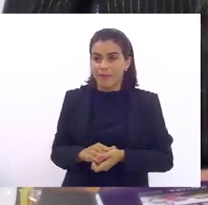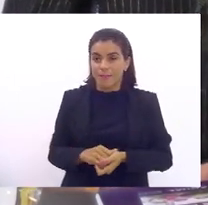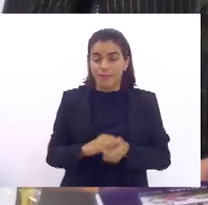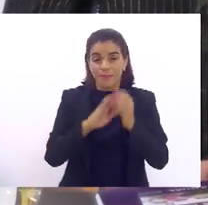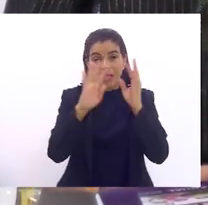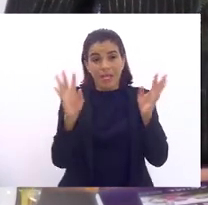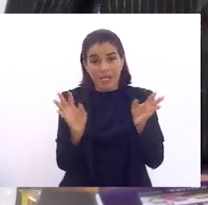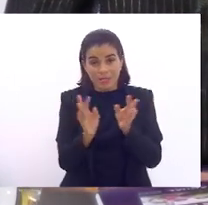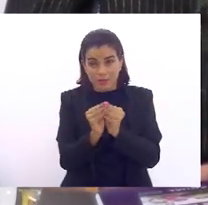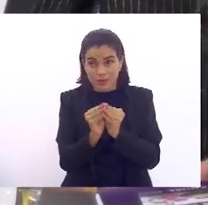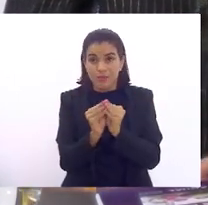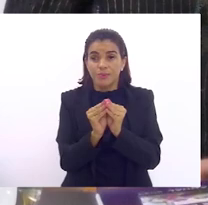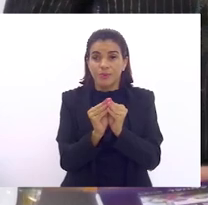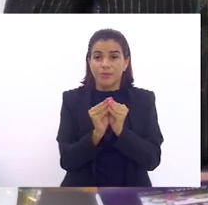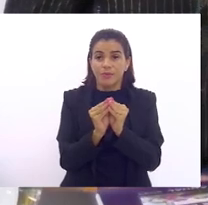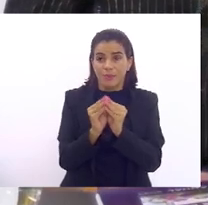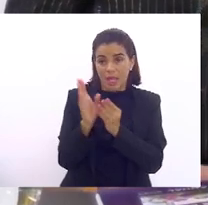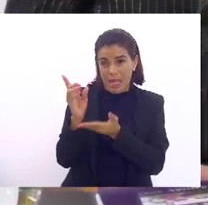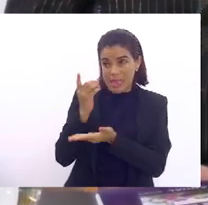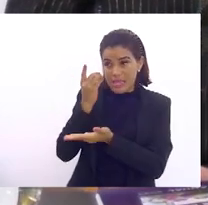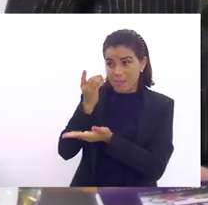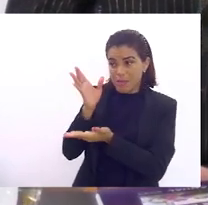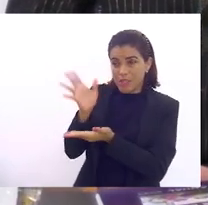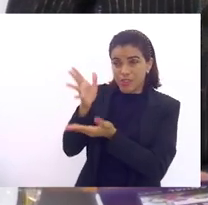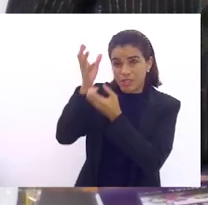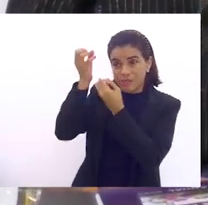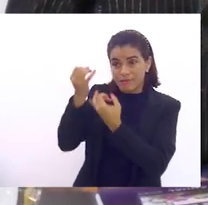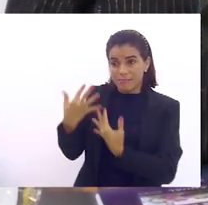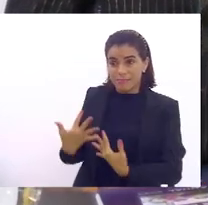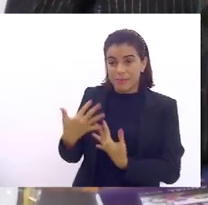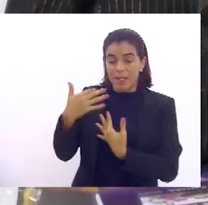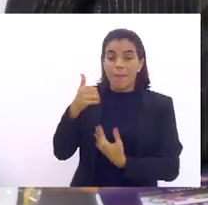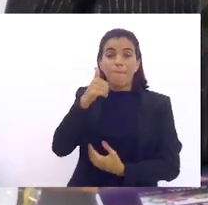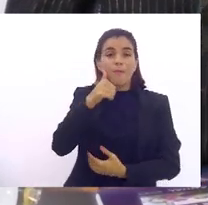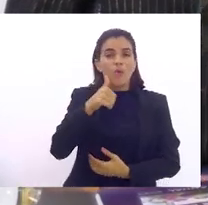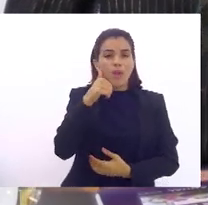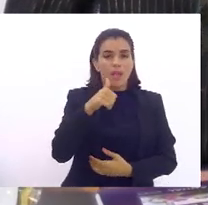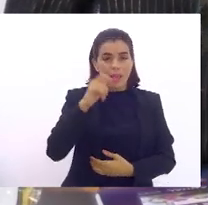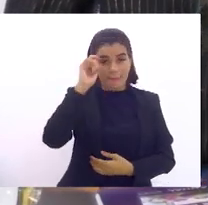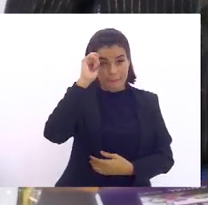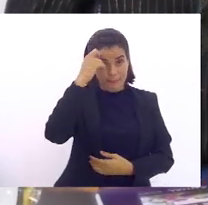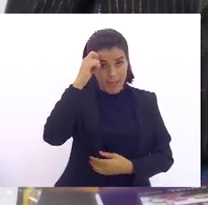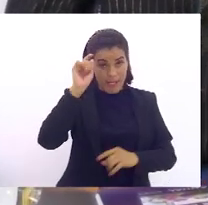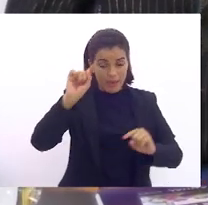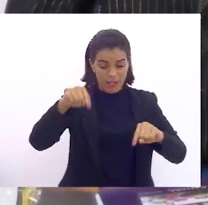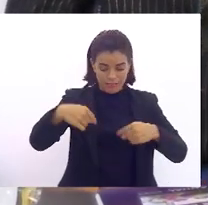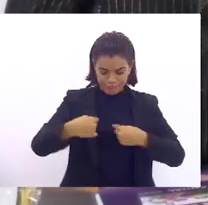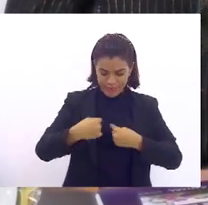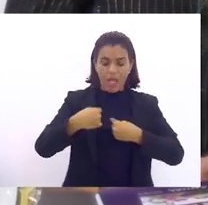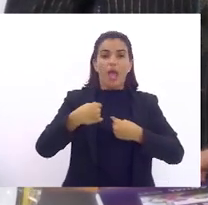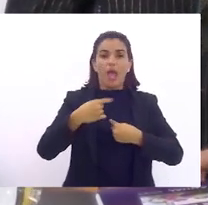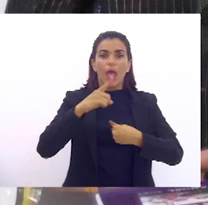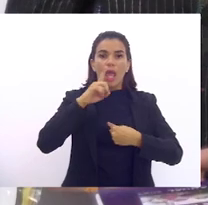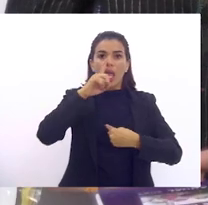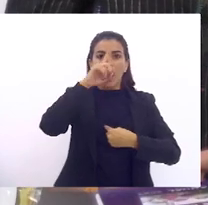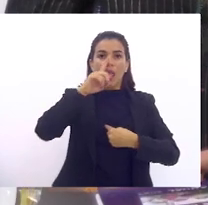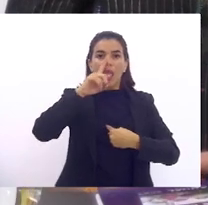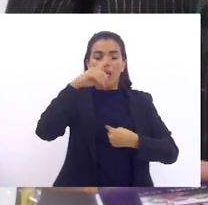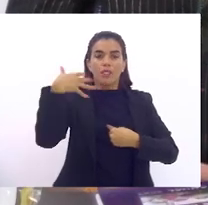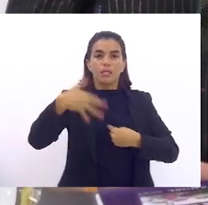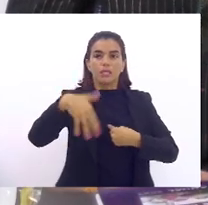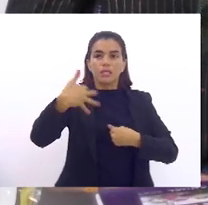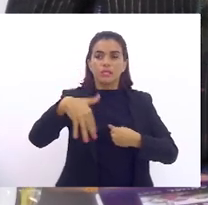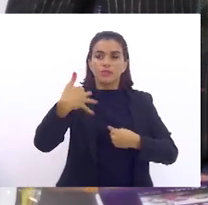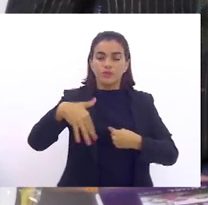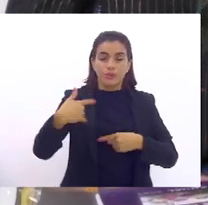Resumindo com o que a deputada falou que ser mulher preta realmente é correr risco é correr risco